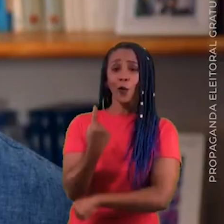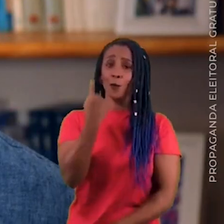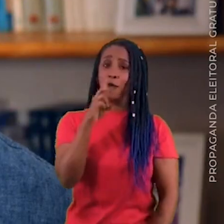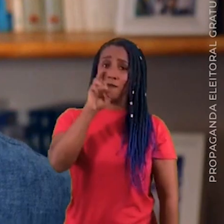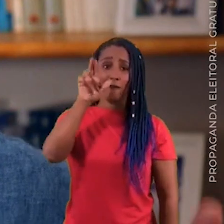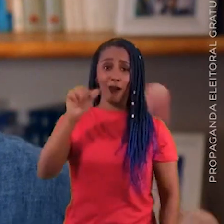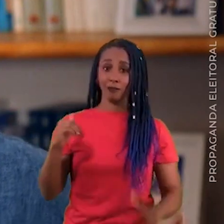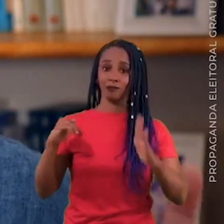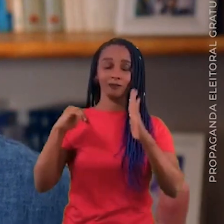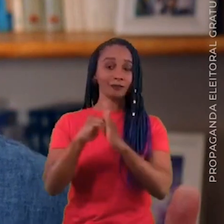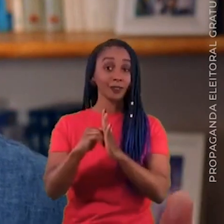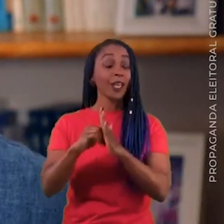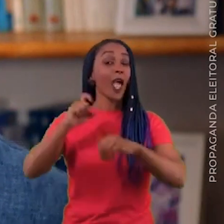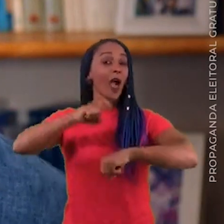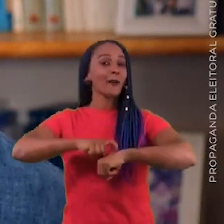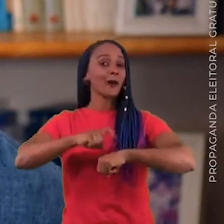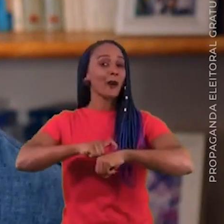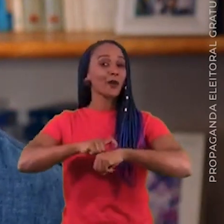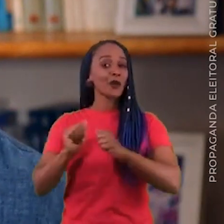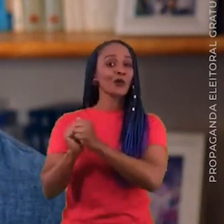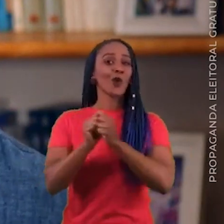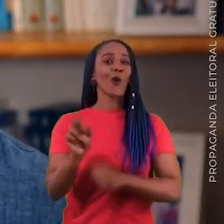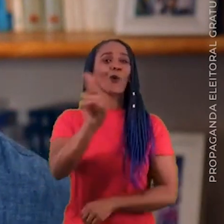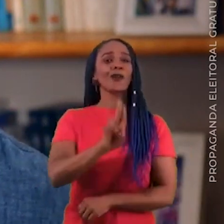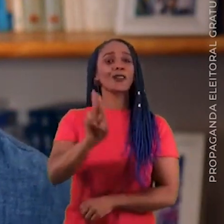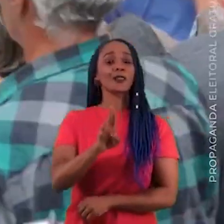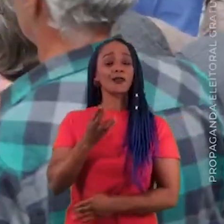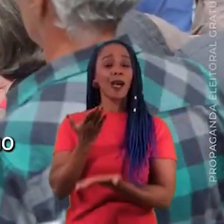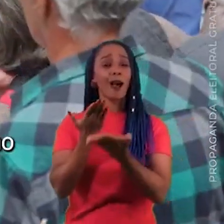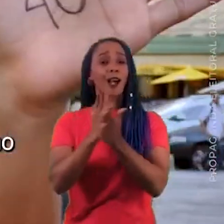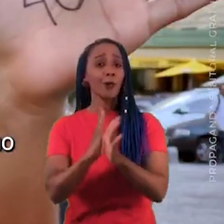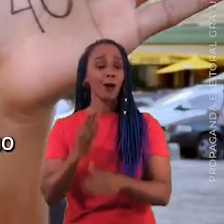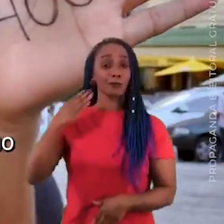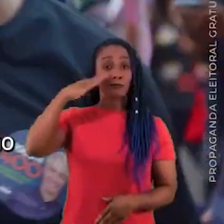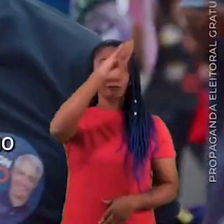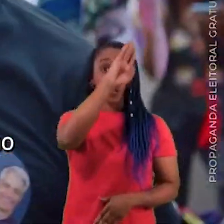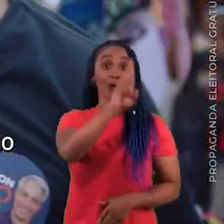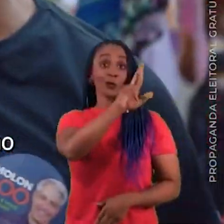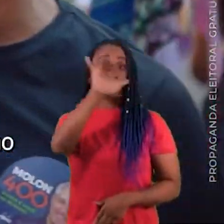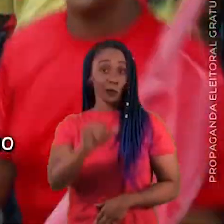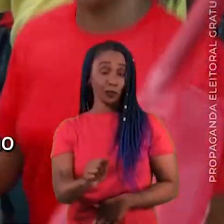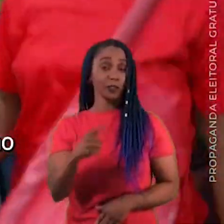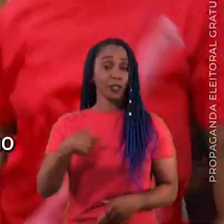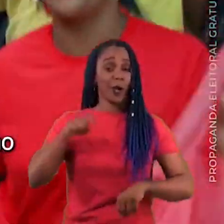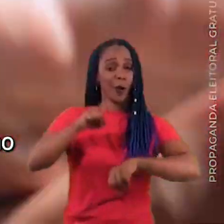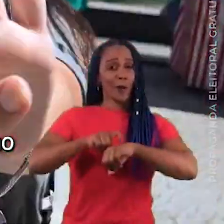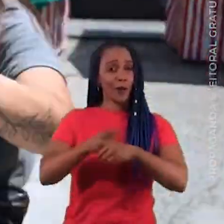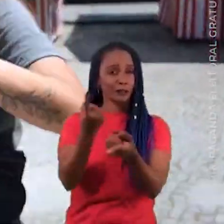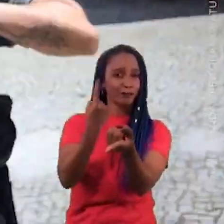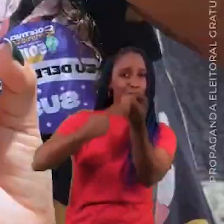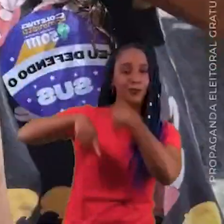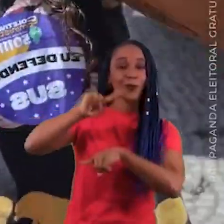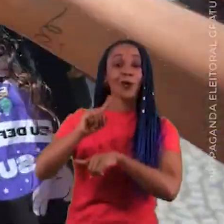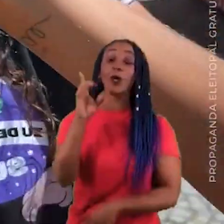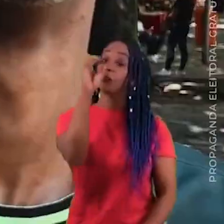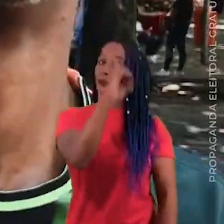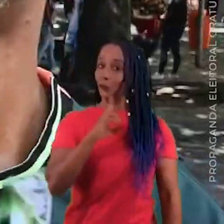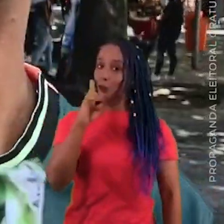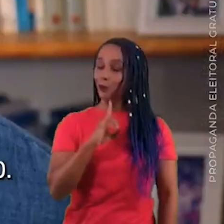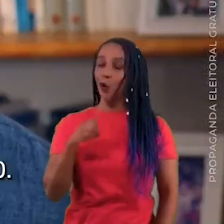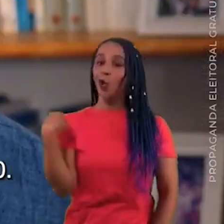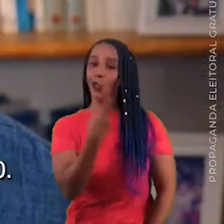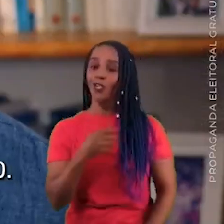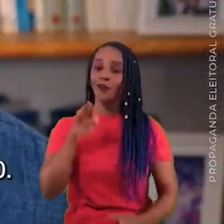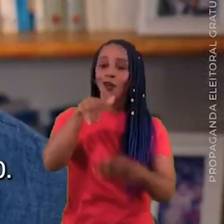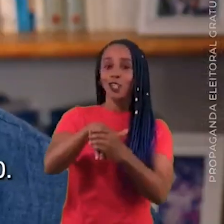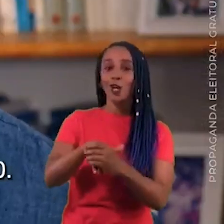lugar. Só tem uma vaga para o Senado e é hora do voto útil. Se você quer derrotar o bolsonarismo no Rio de Janeiro, chegou a hora da virada.